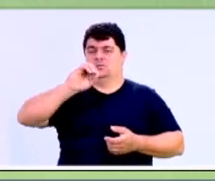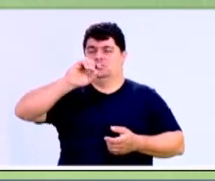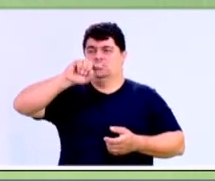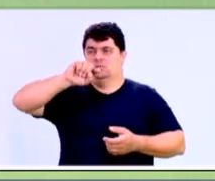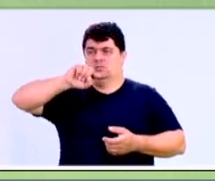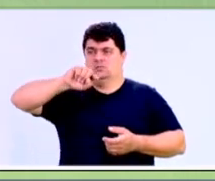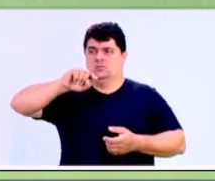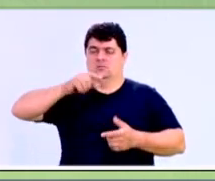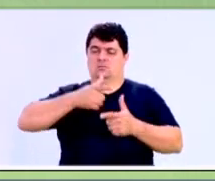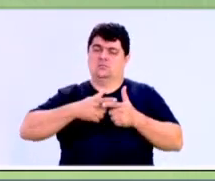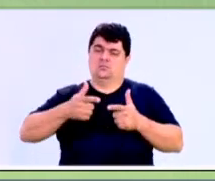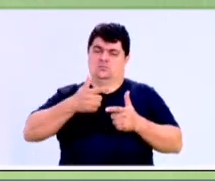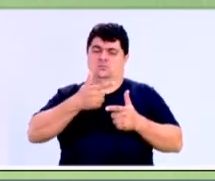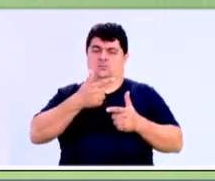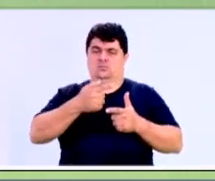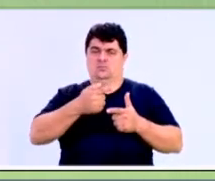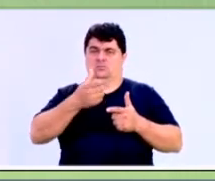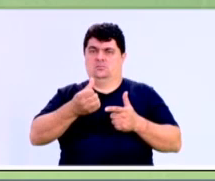1.000 dividido por